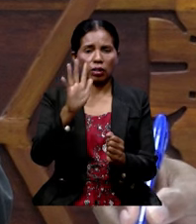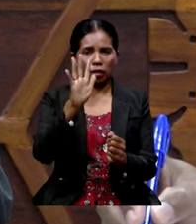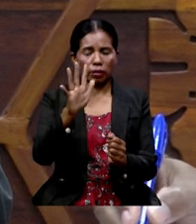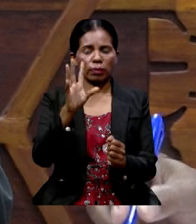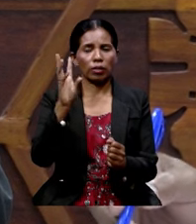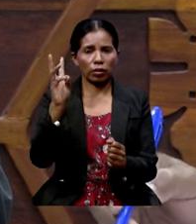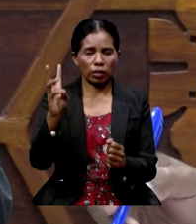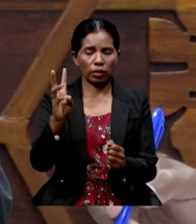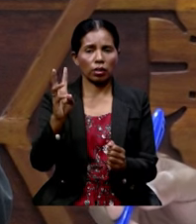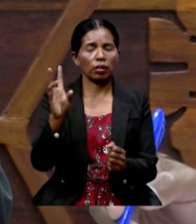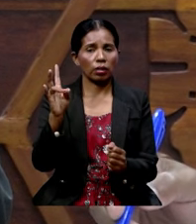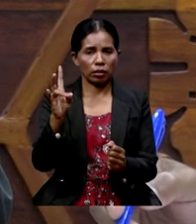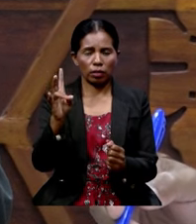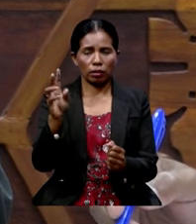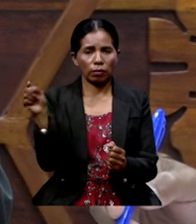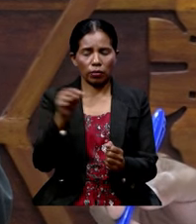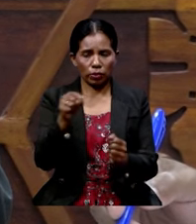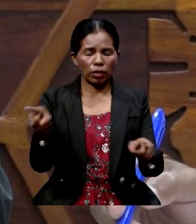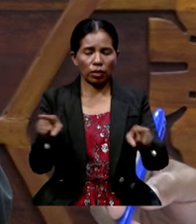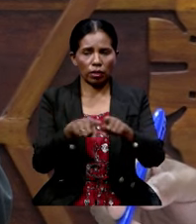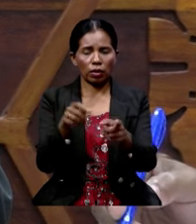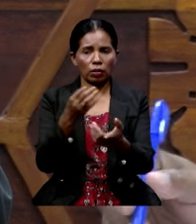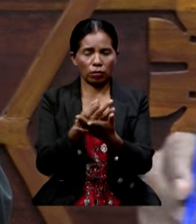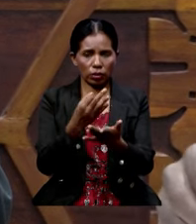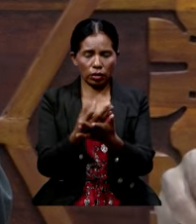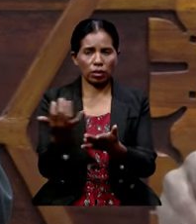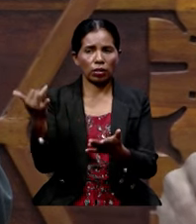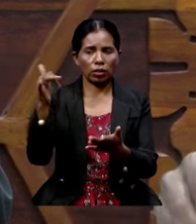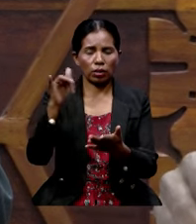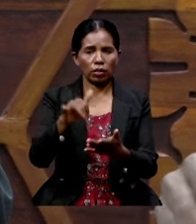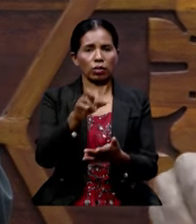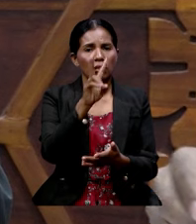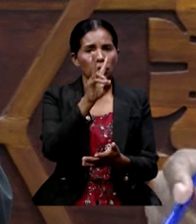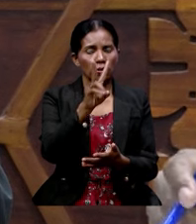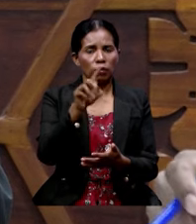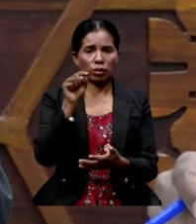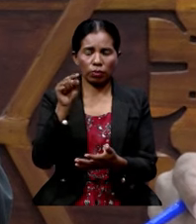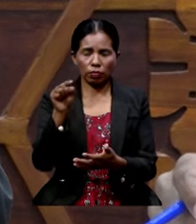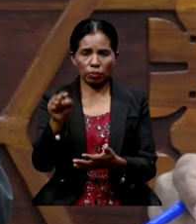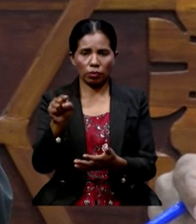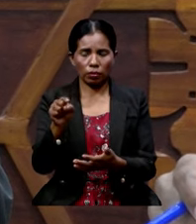2.57%. Compara o rendimento referência MAC